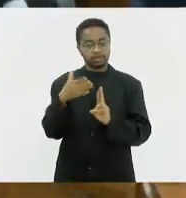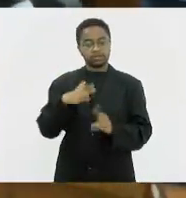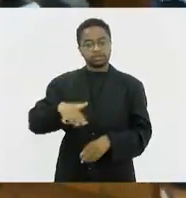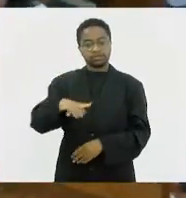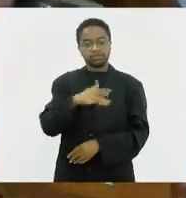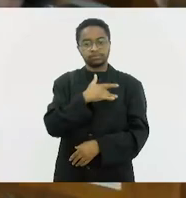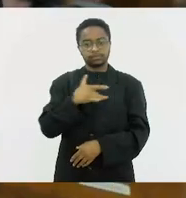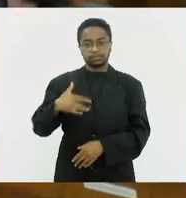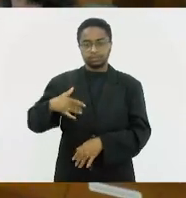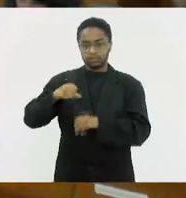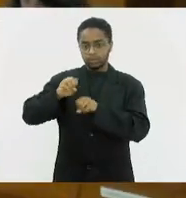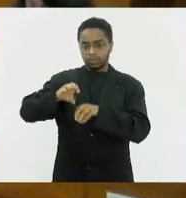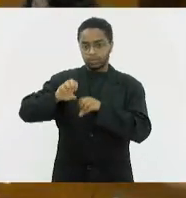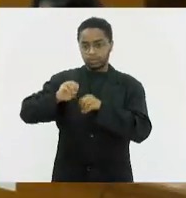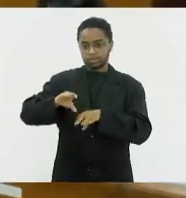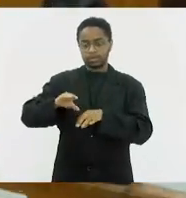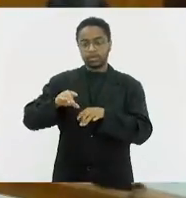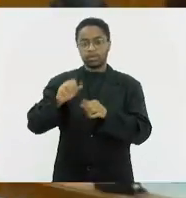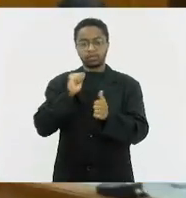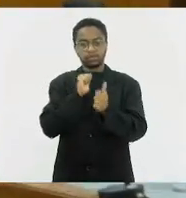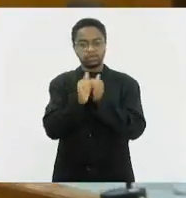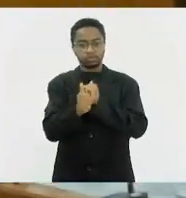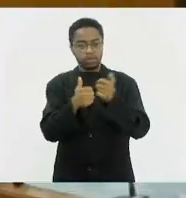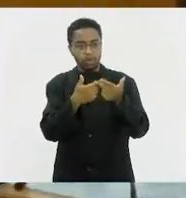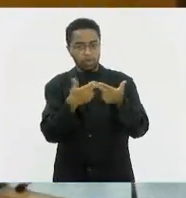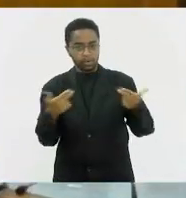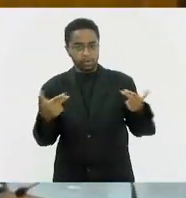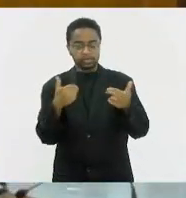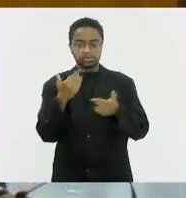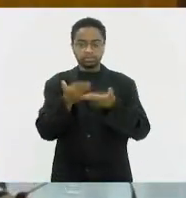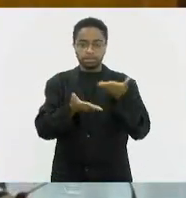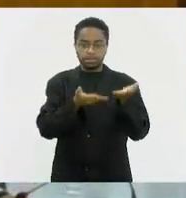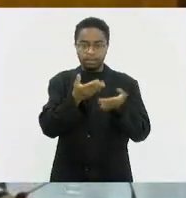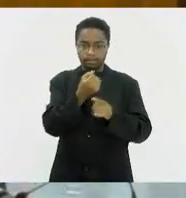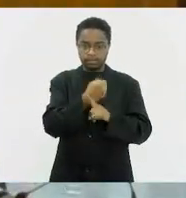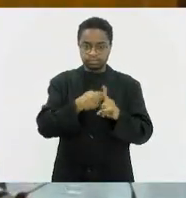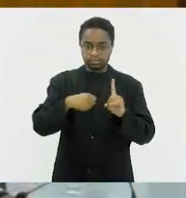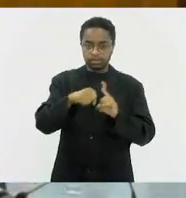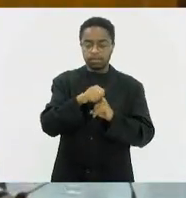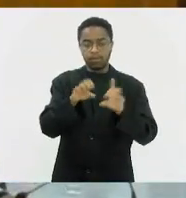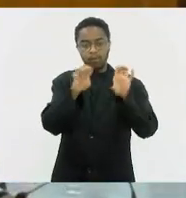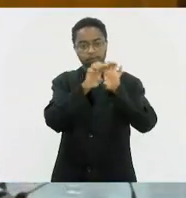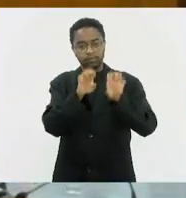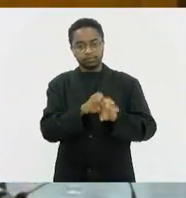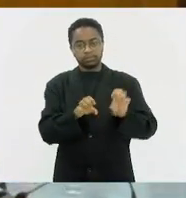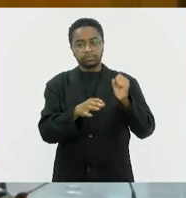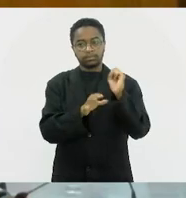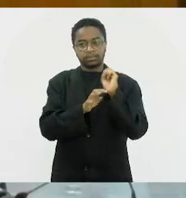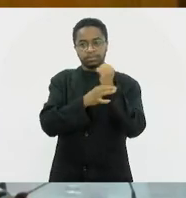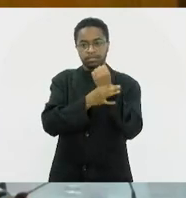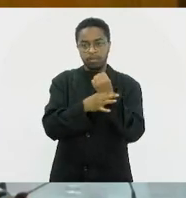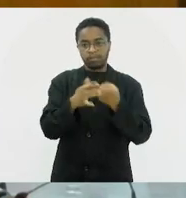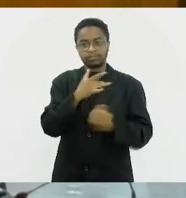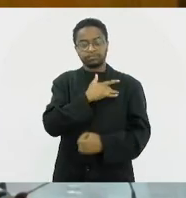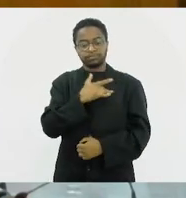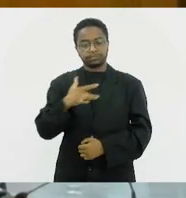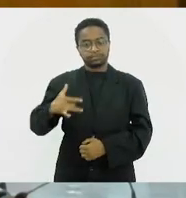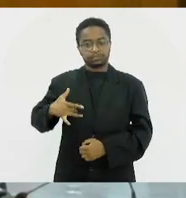saúde, educação, esportes, assistência, infraestrutura, segurança,